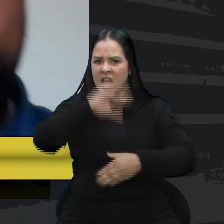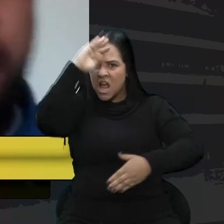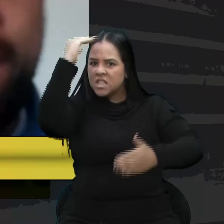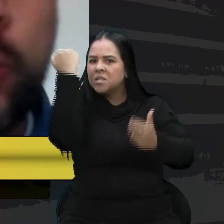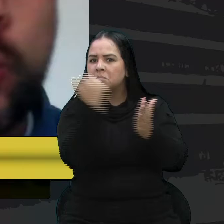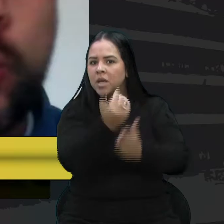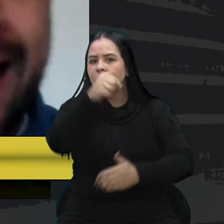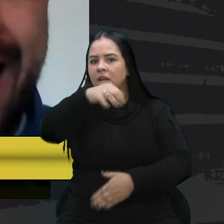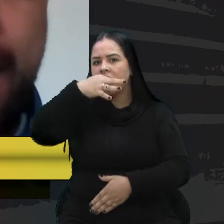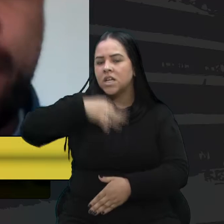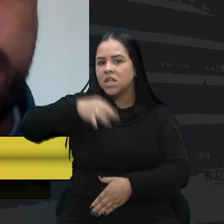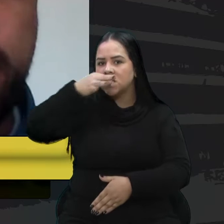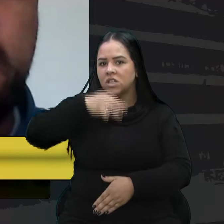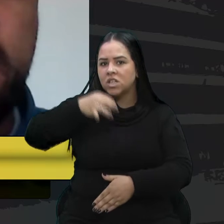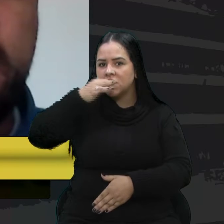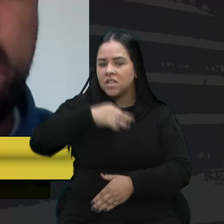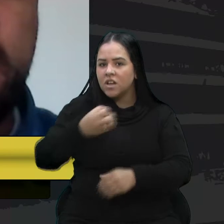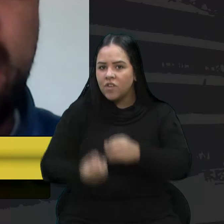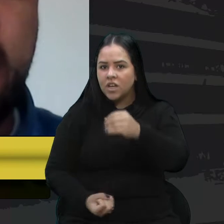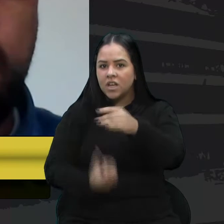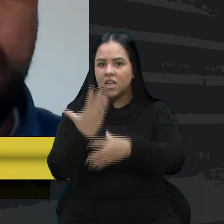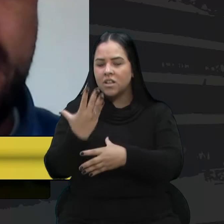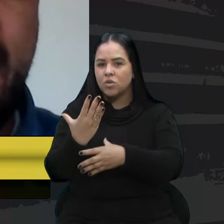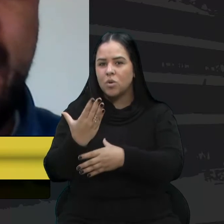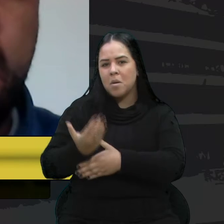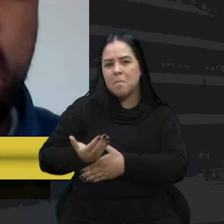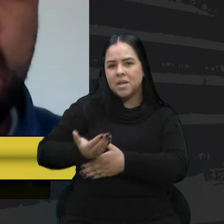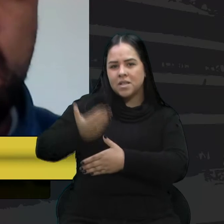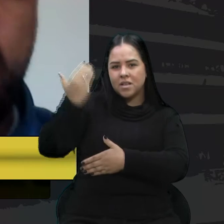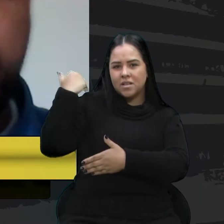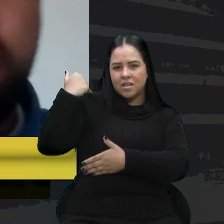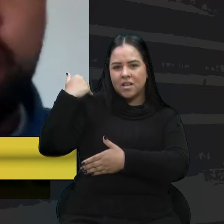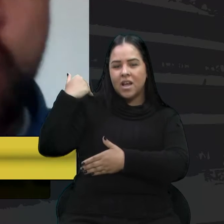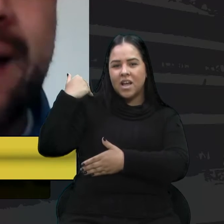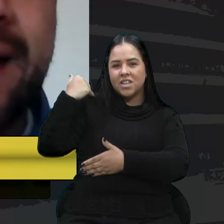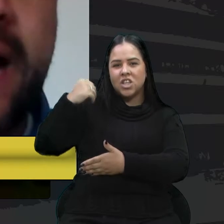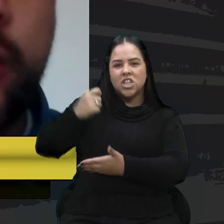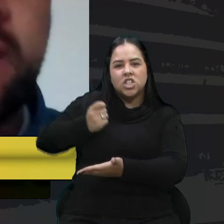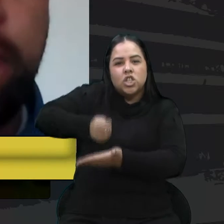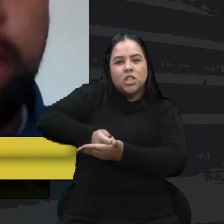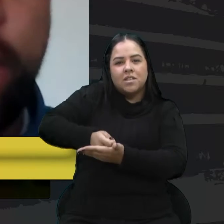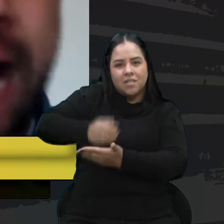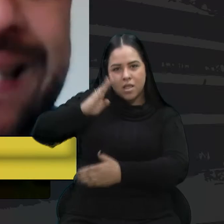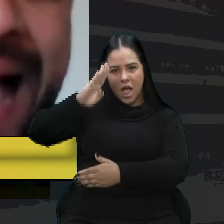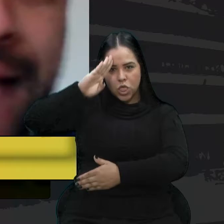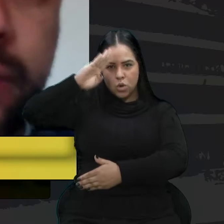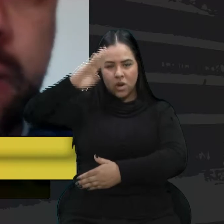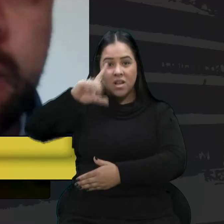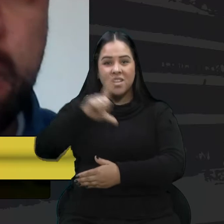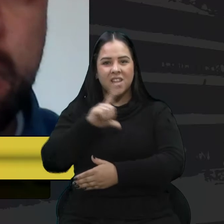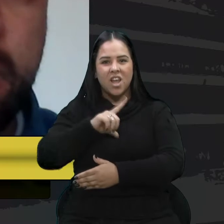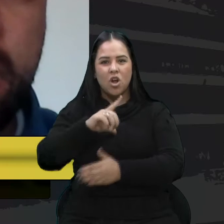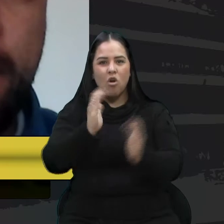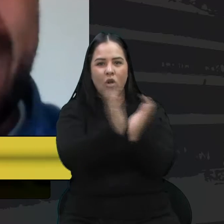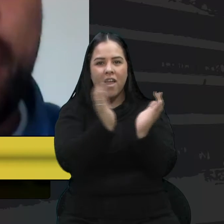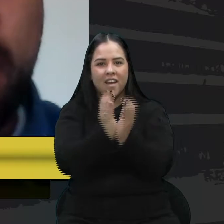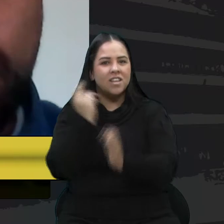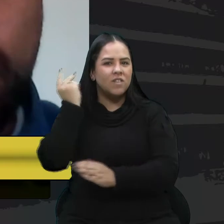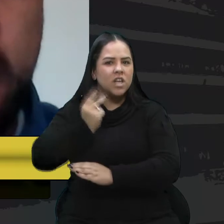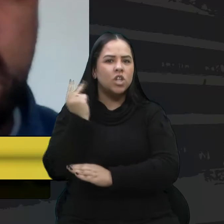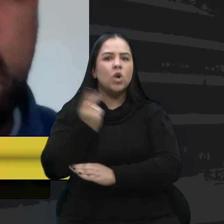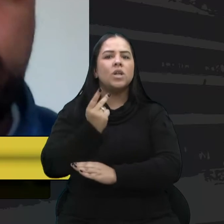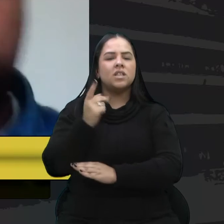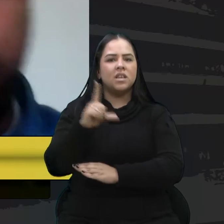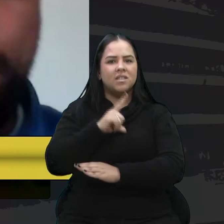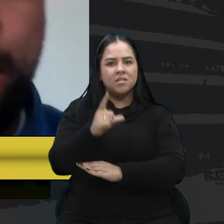foi aviltada na época da ditadura militar. Nós tivemos colegas vereadores que foram caçados pela ditadura,